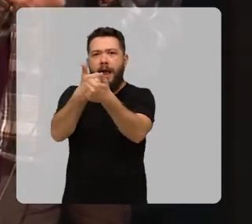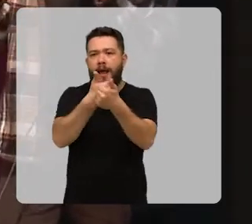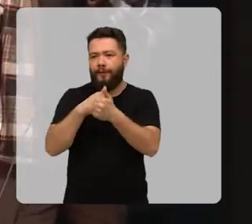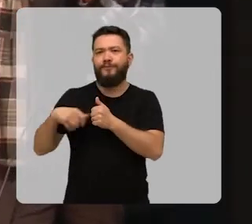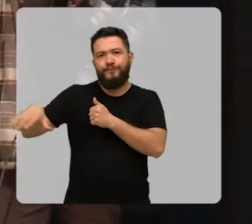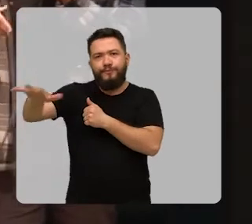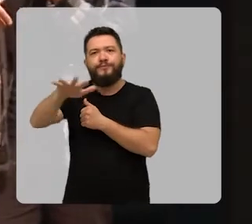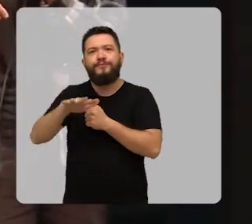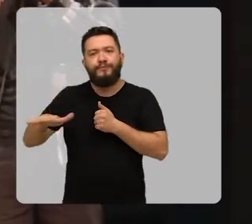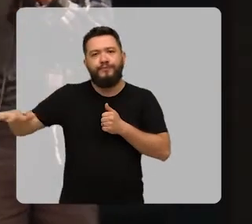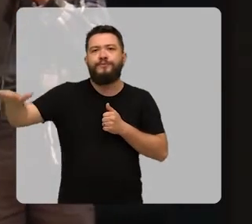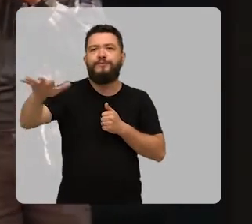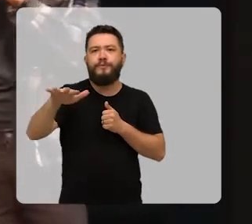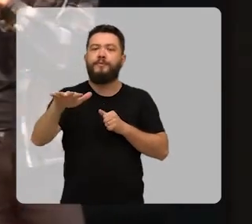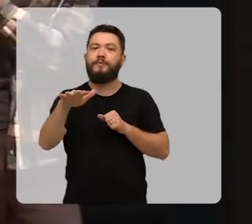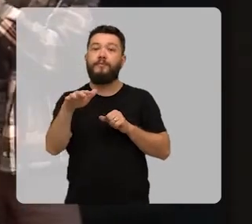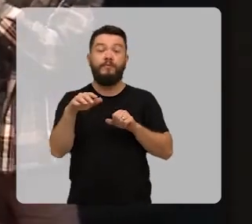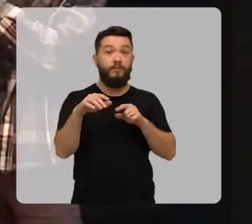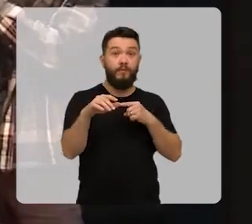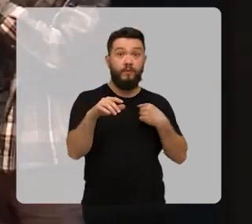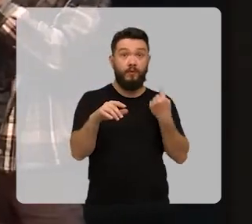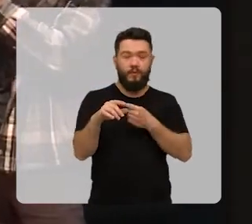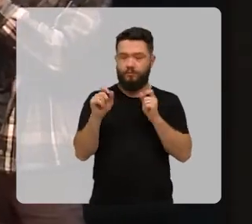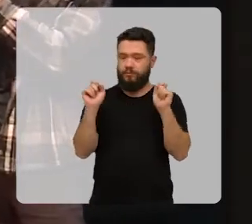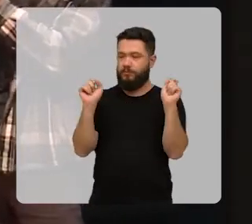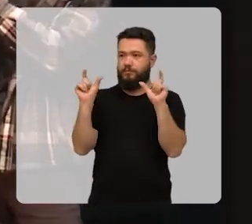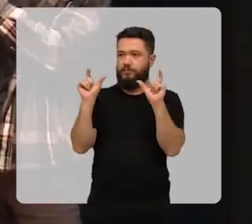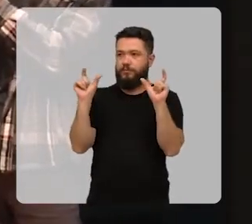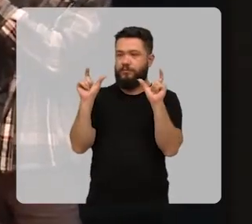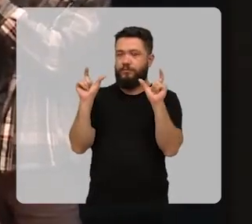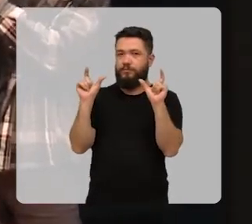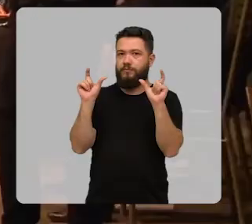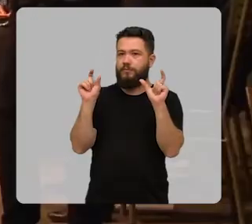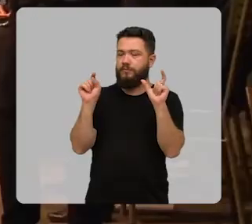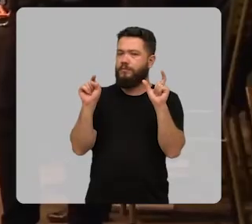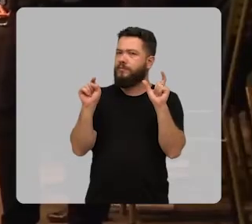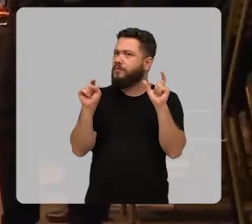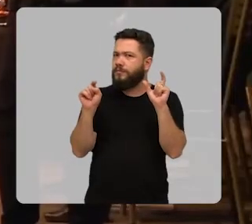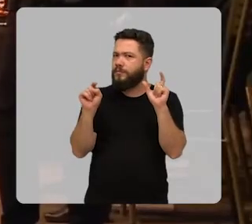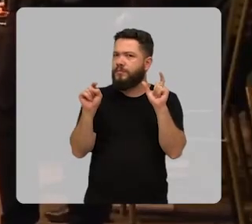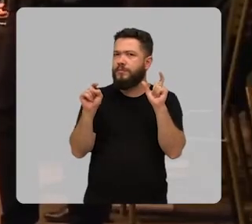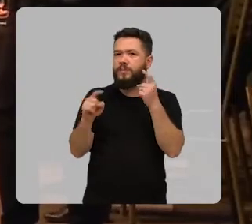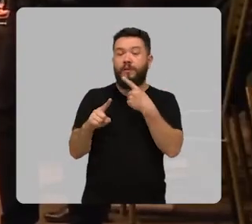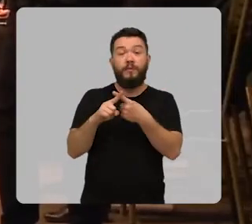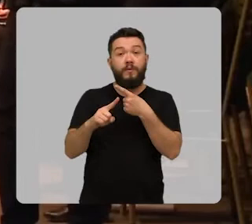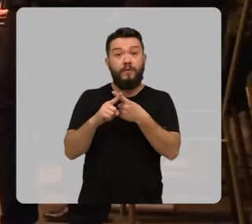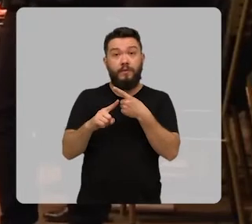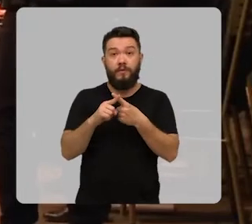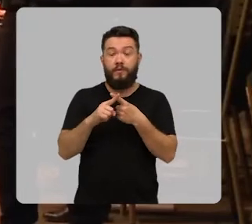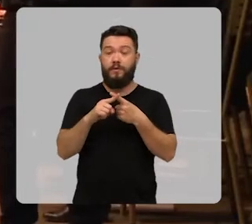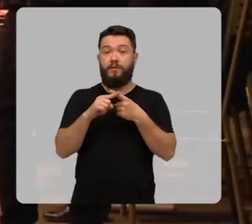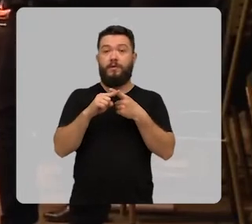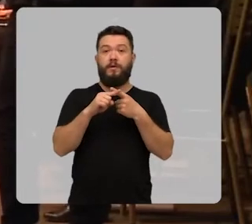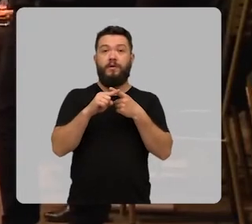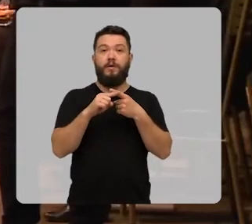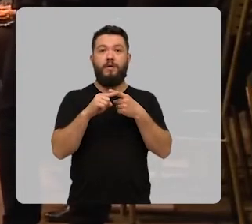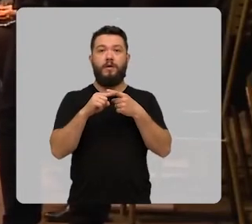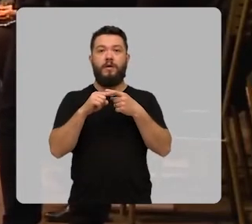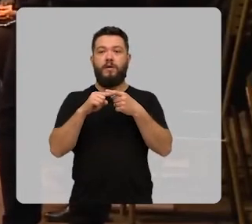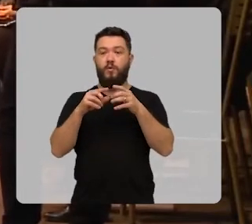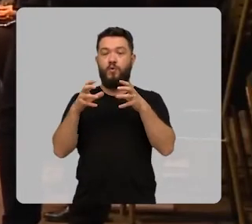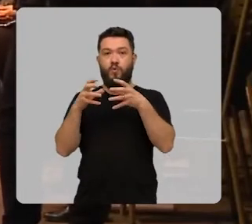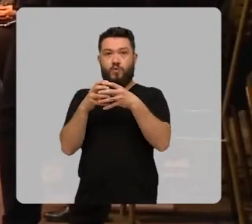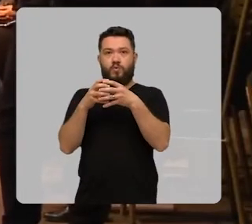tanque caça petróleo sintético todas elas estavam muito próximas dos campos de constração e uma coisa que salta aos olhos